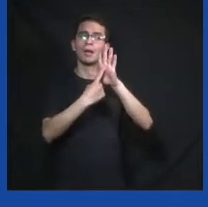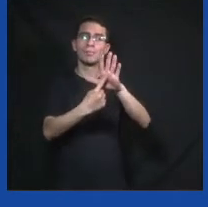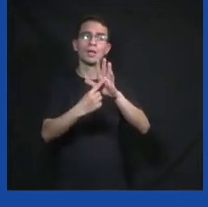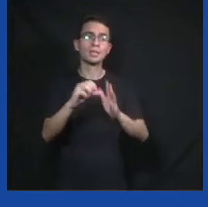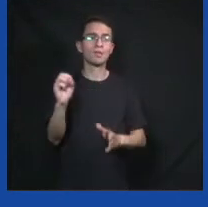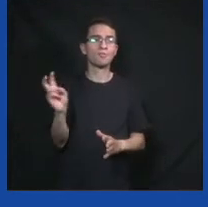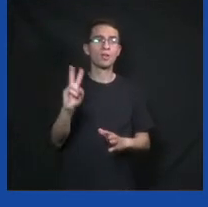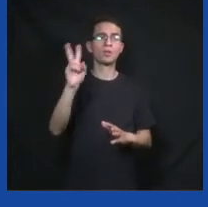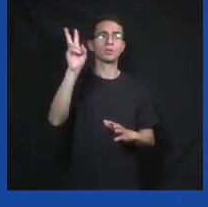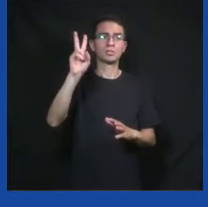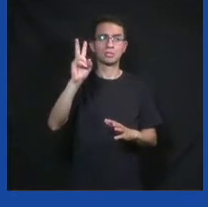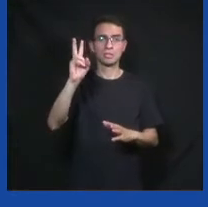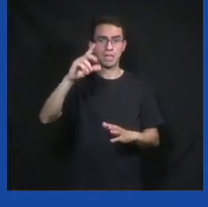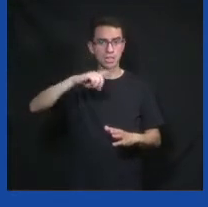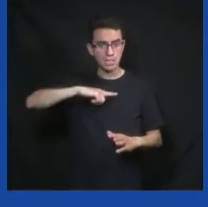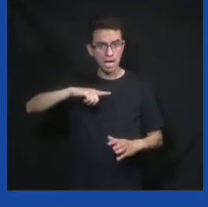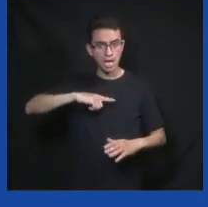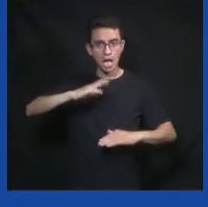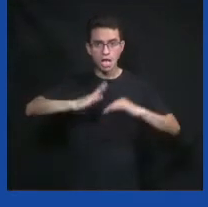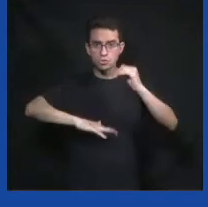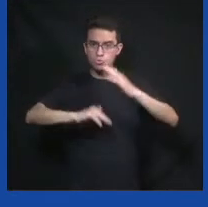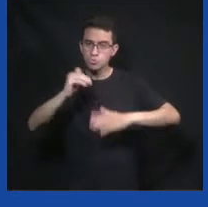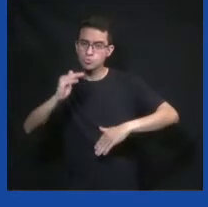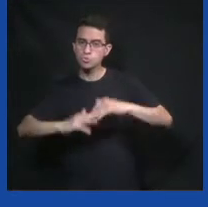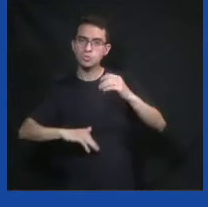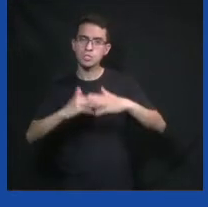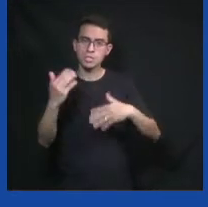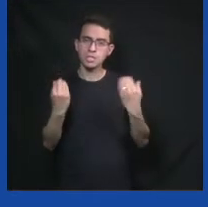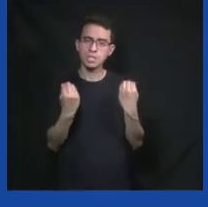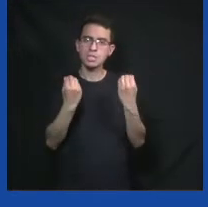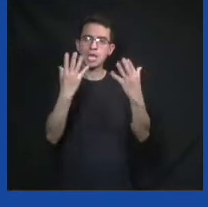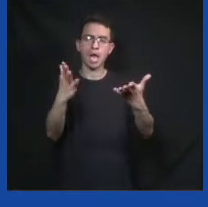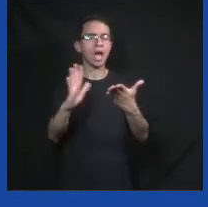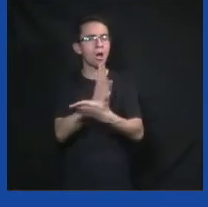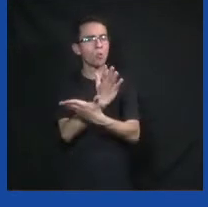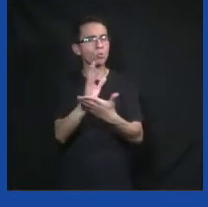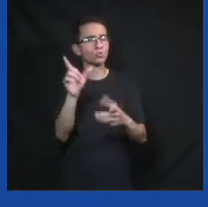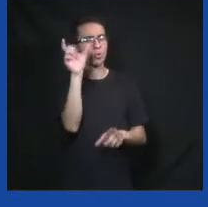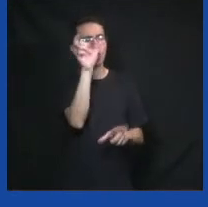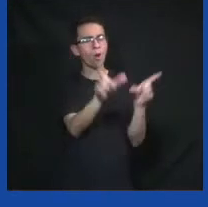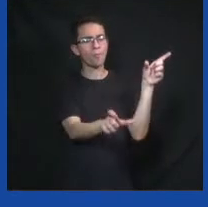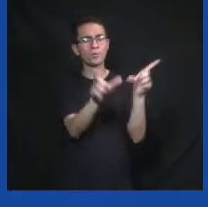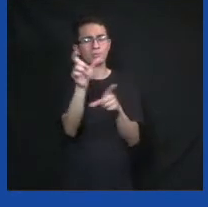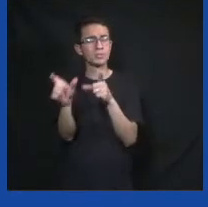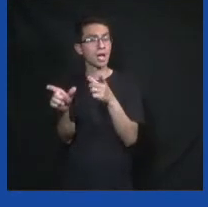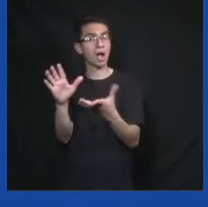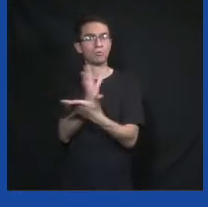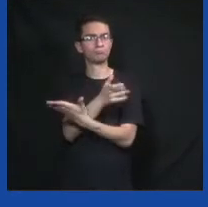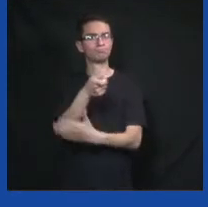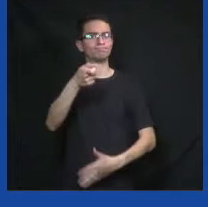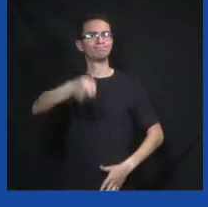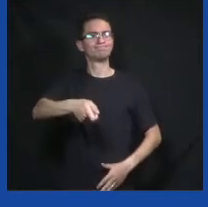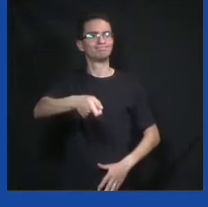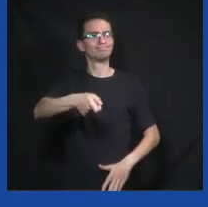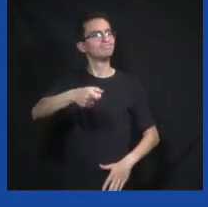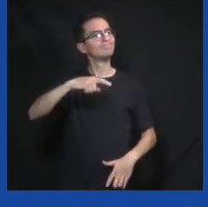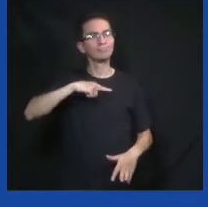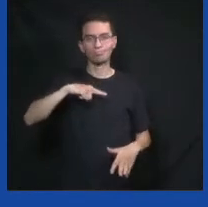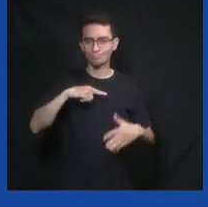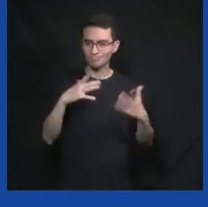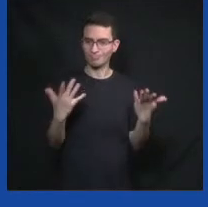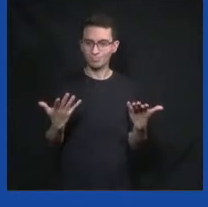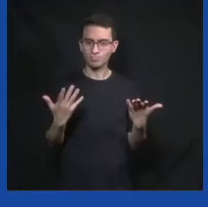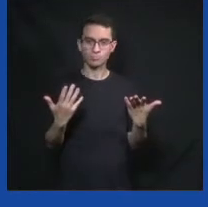pactua atitudes, ela recompensa determinados comportamentos, ela pune outros. Então, é importante juntar